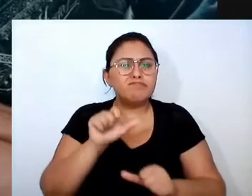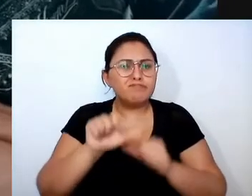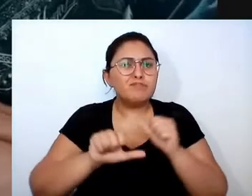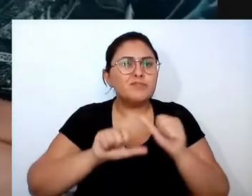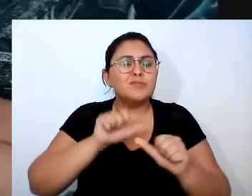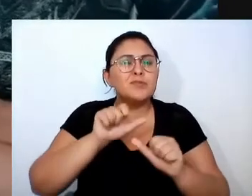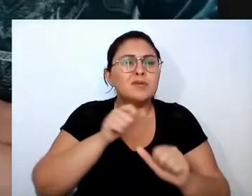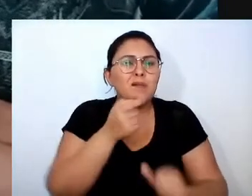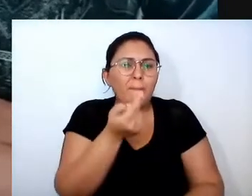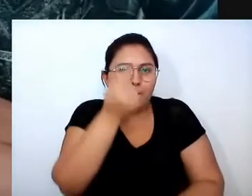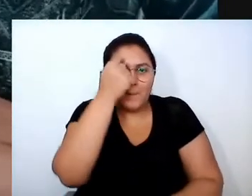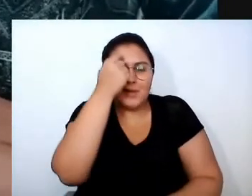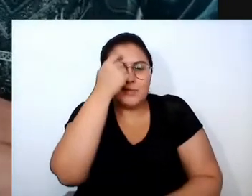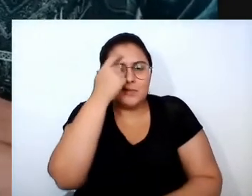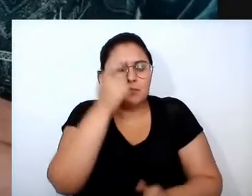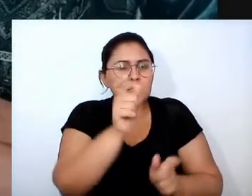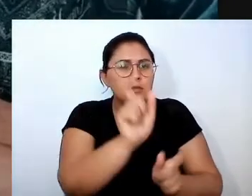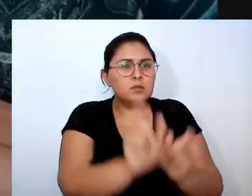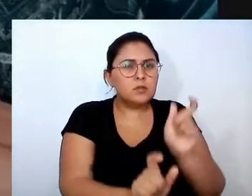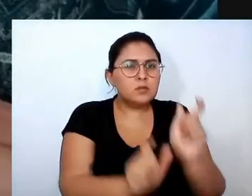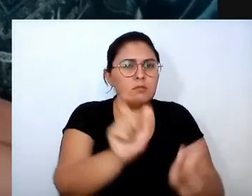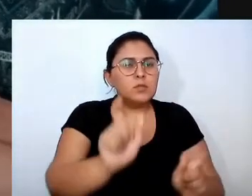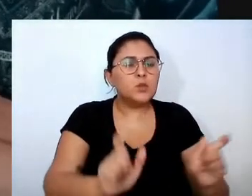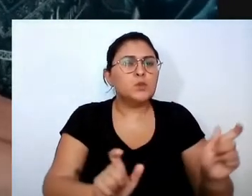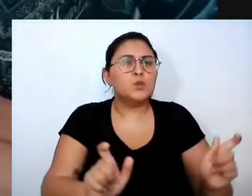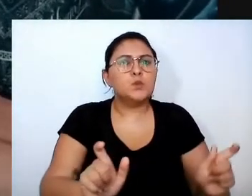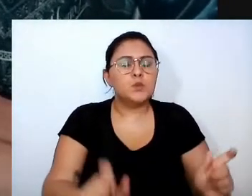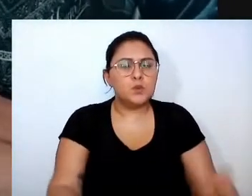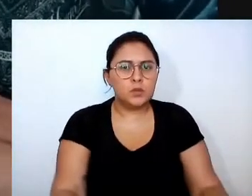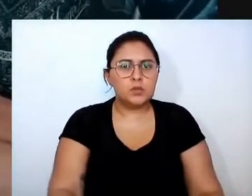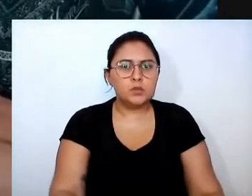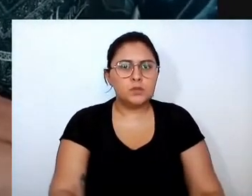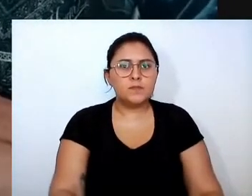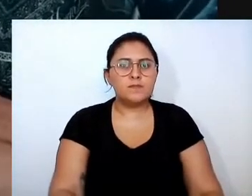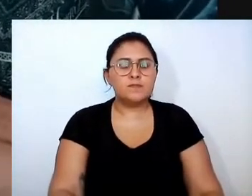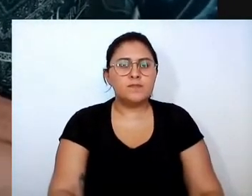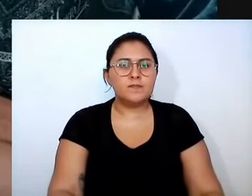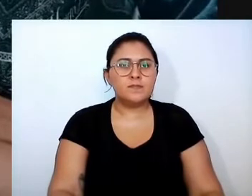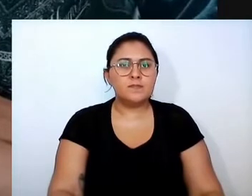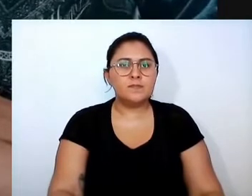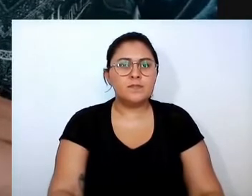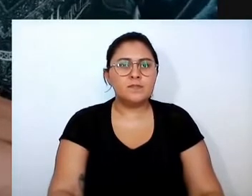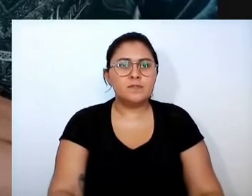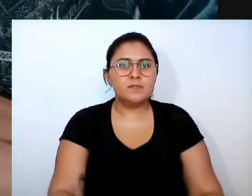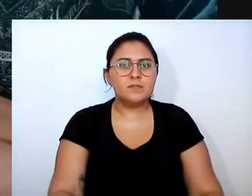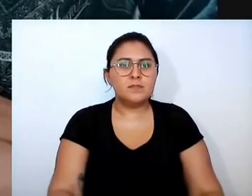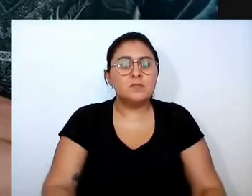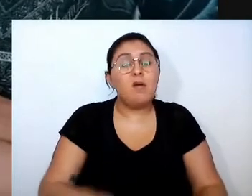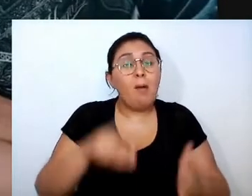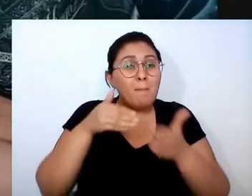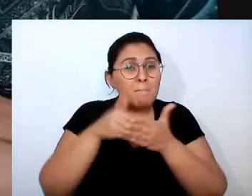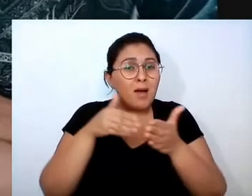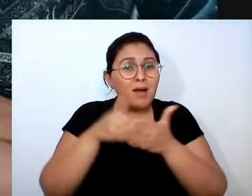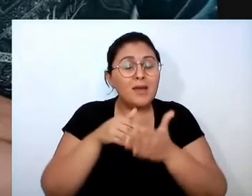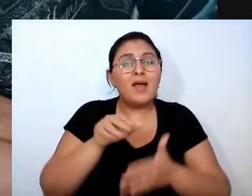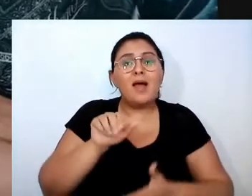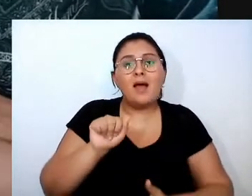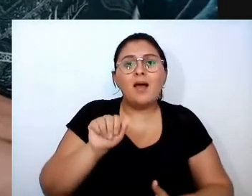né? Das pessoas que têm essas barreiras atitudinais, né? E a barreira